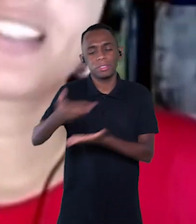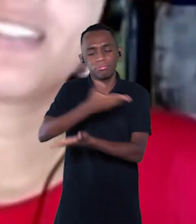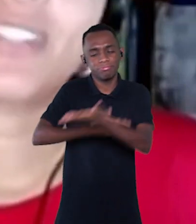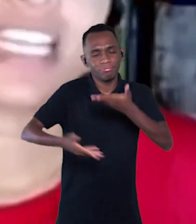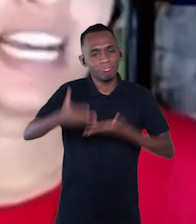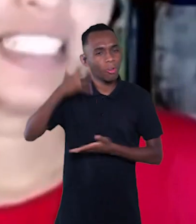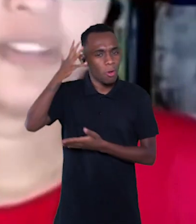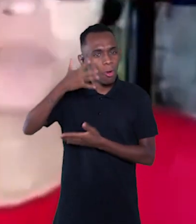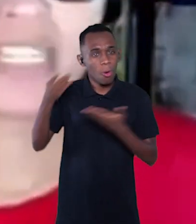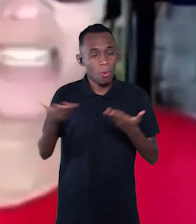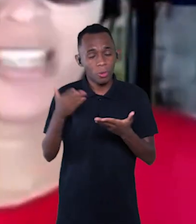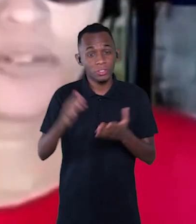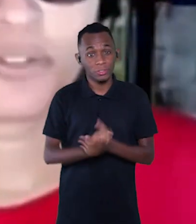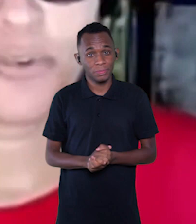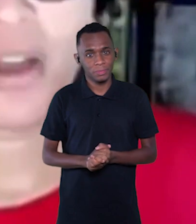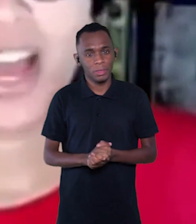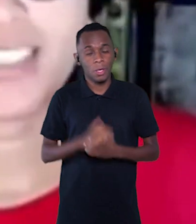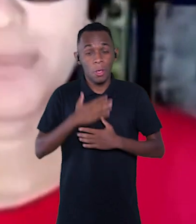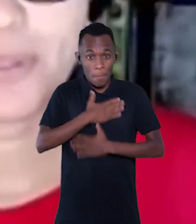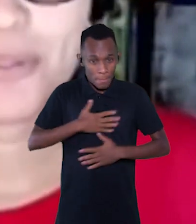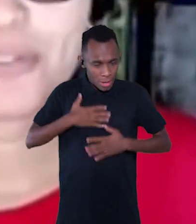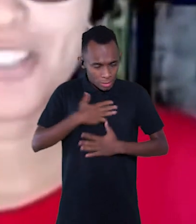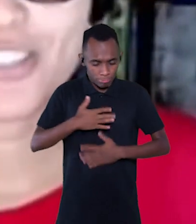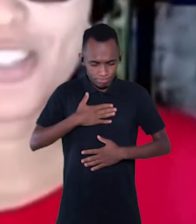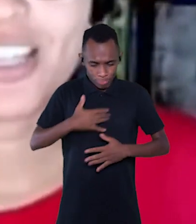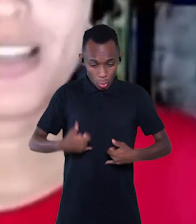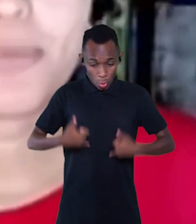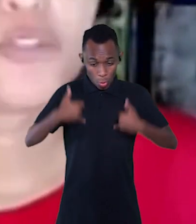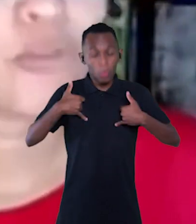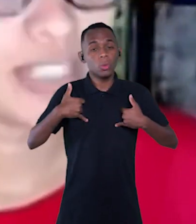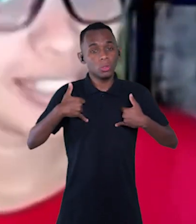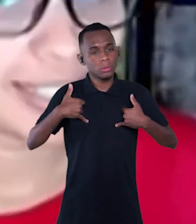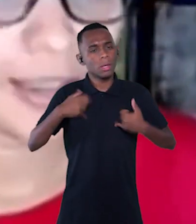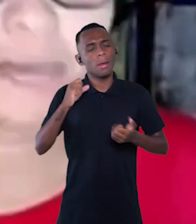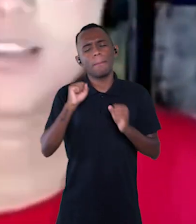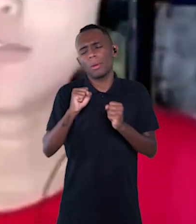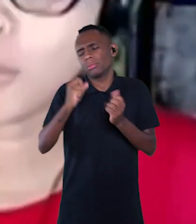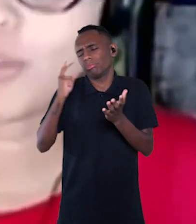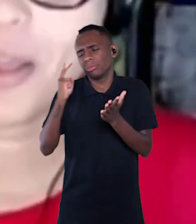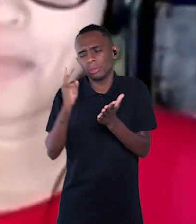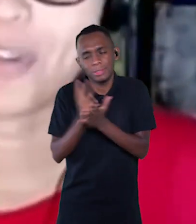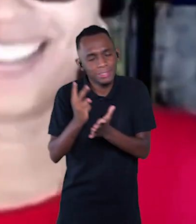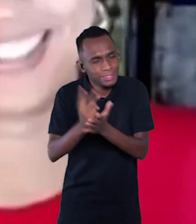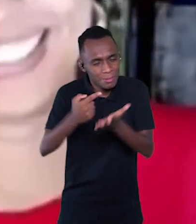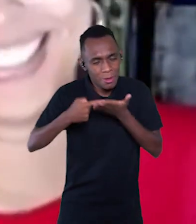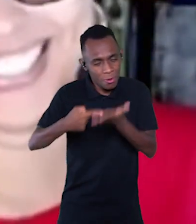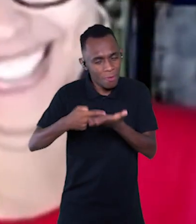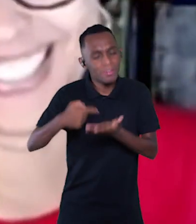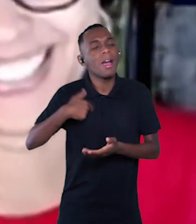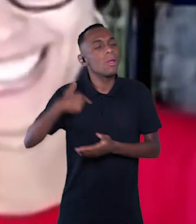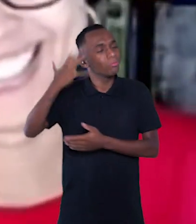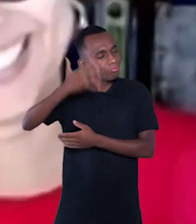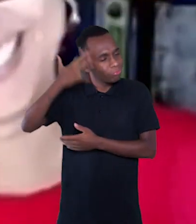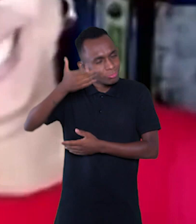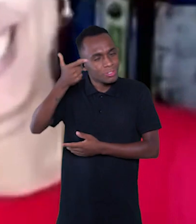Papo. Obrigada, é um prazer, eu fico honrada pelo convite e pode convidar sempre, que volto sempre.